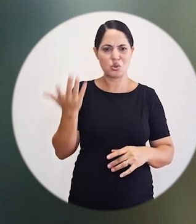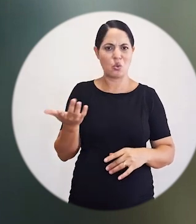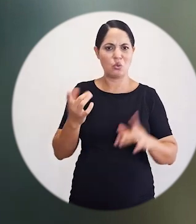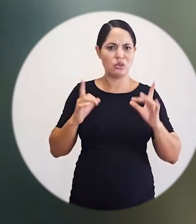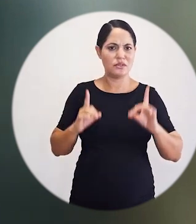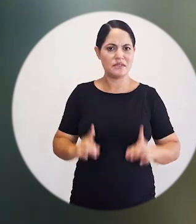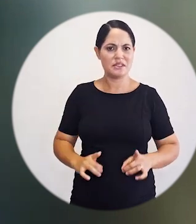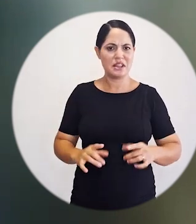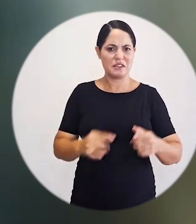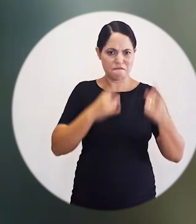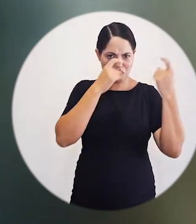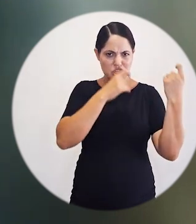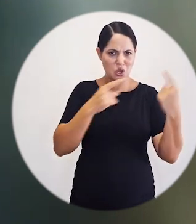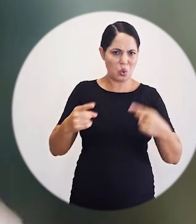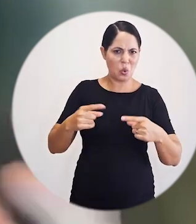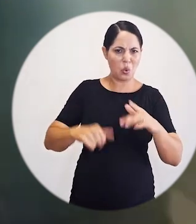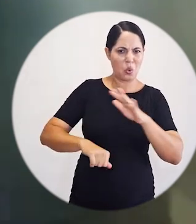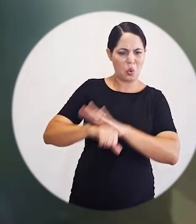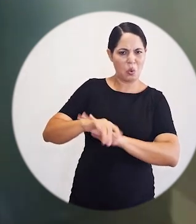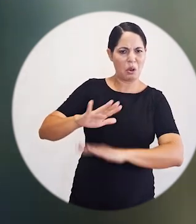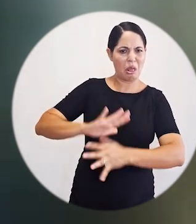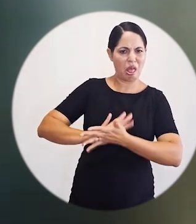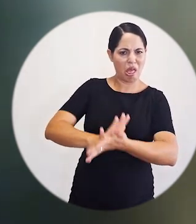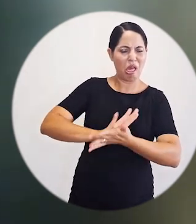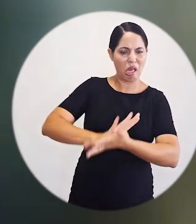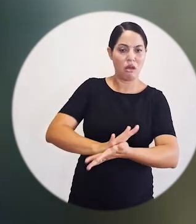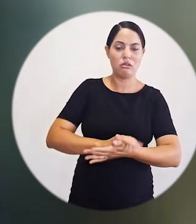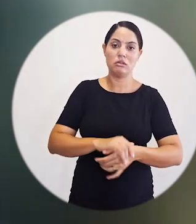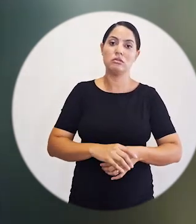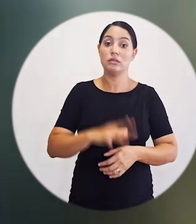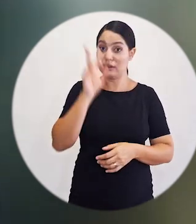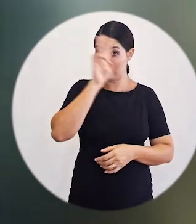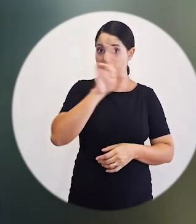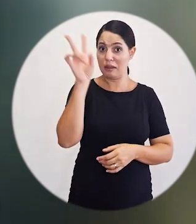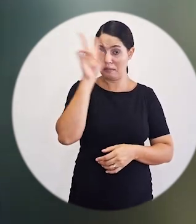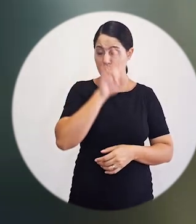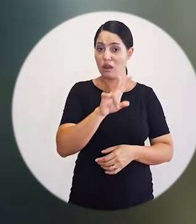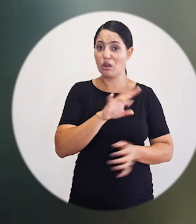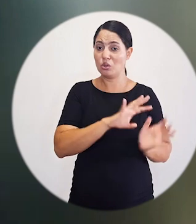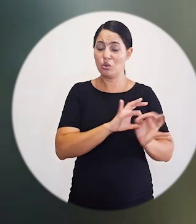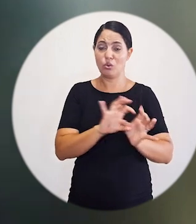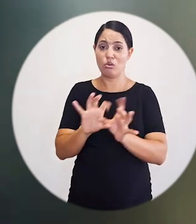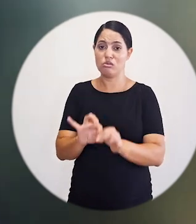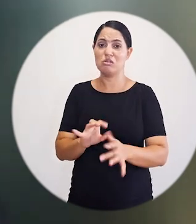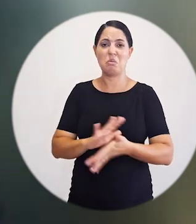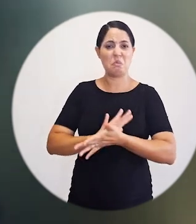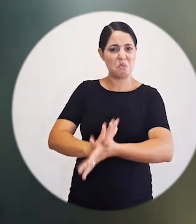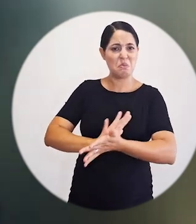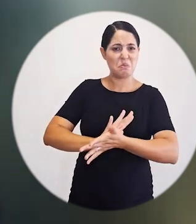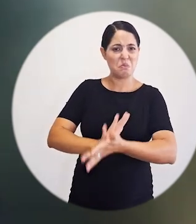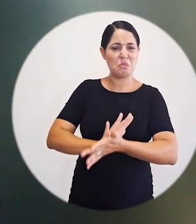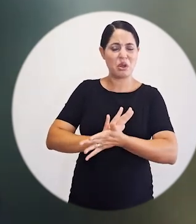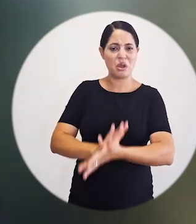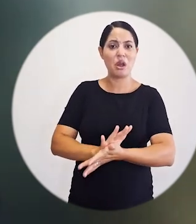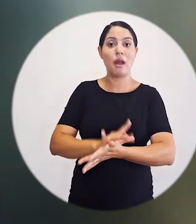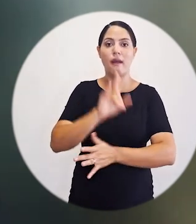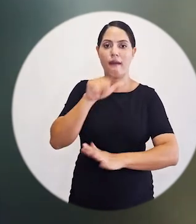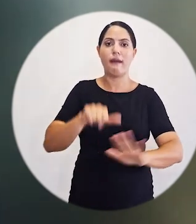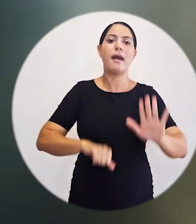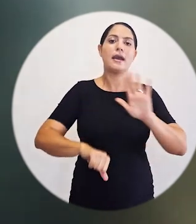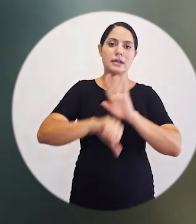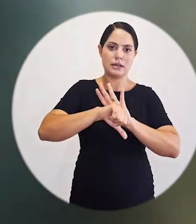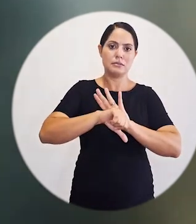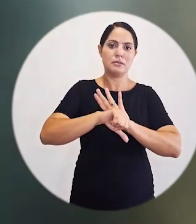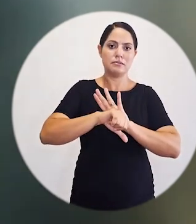as condenações quando se caracterizarem ali crimes de discriminação. Lembrando que a discriminação, de acordo com o